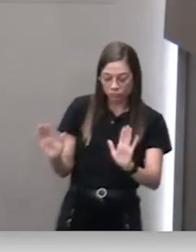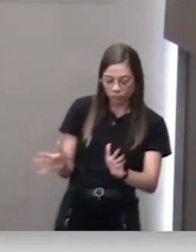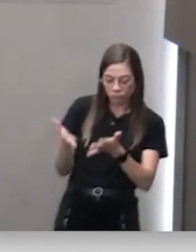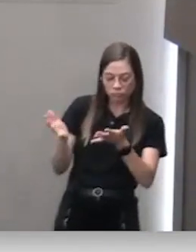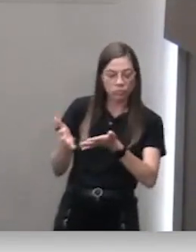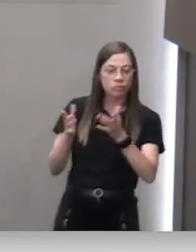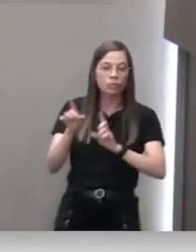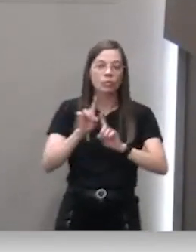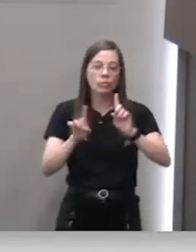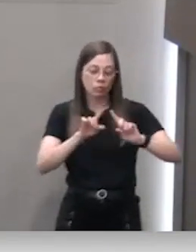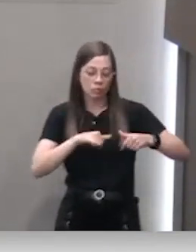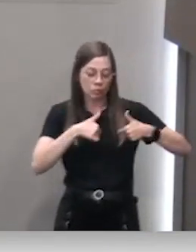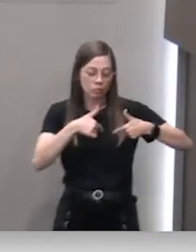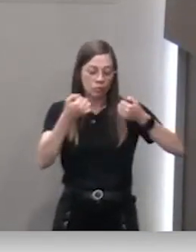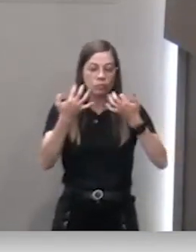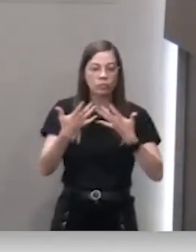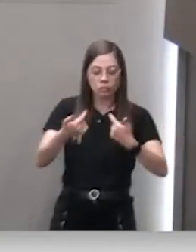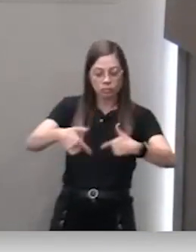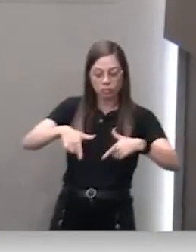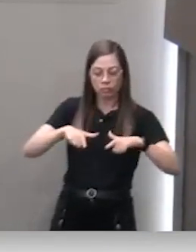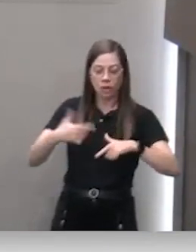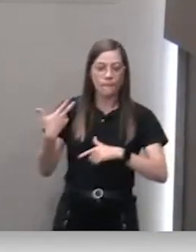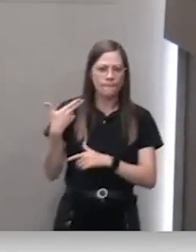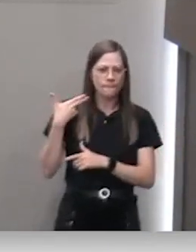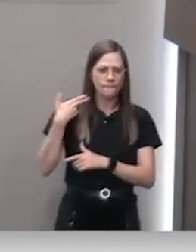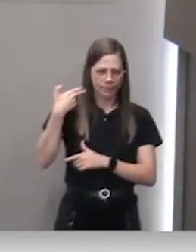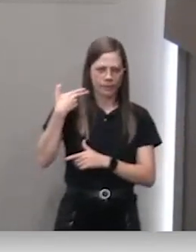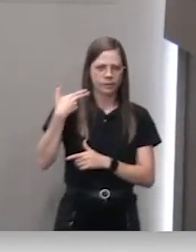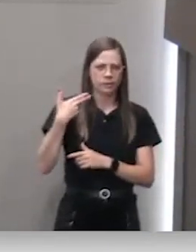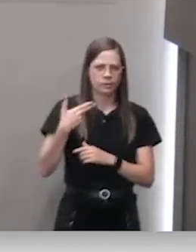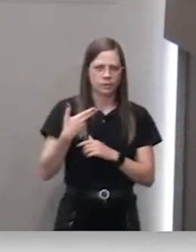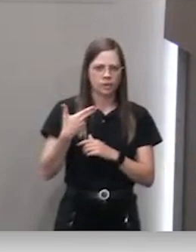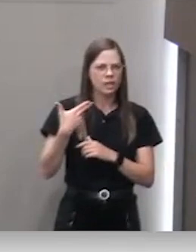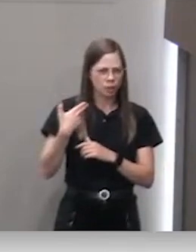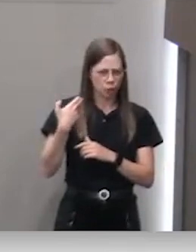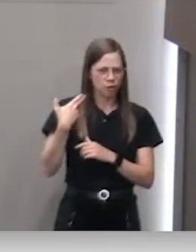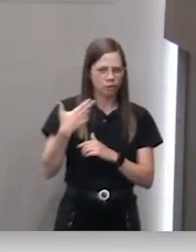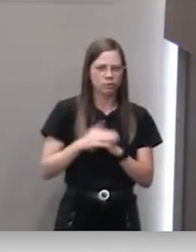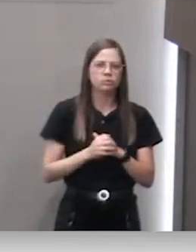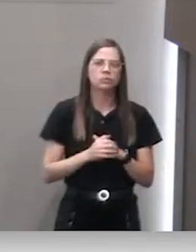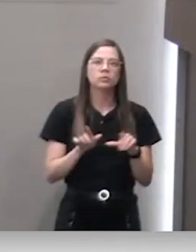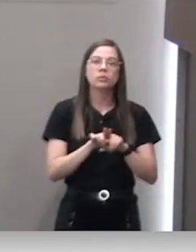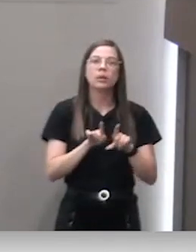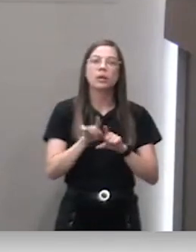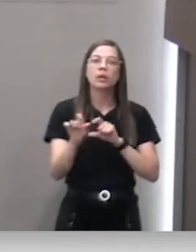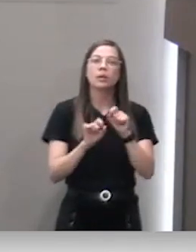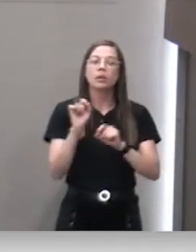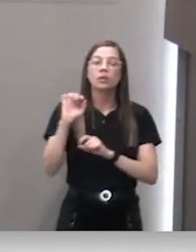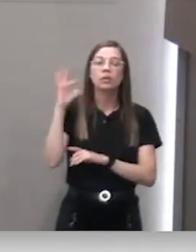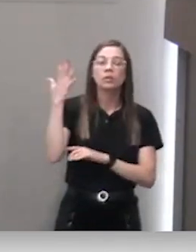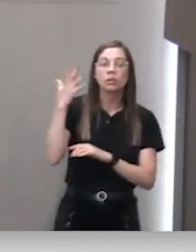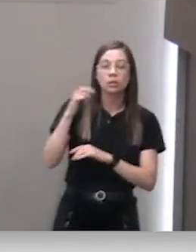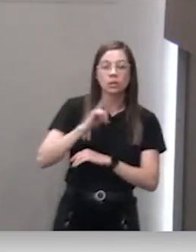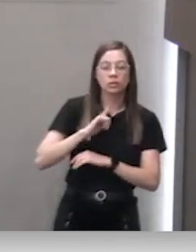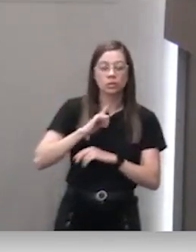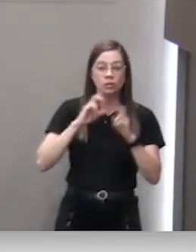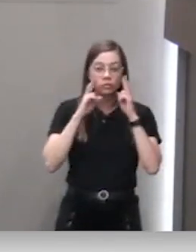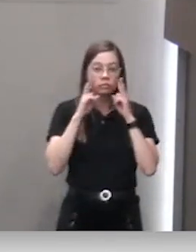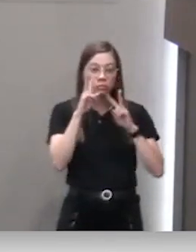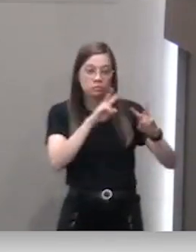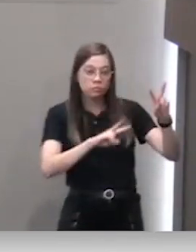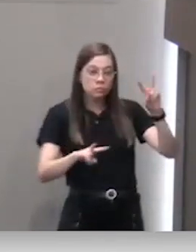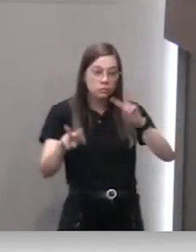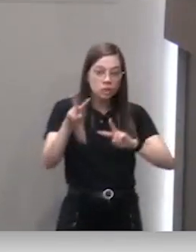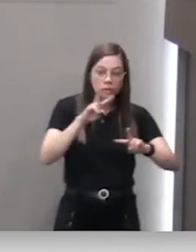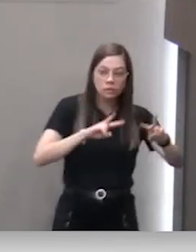uma determinada ação, ela recebeu um tiro. Quando ela recebeu esse tiro, ela teve uma visão, diz